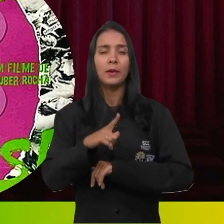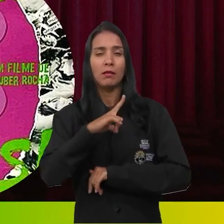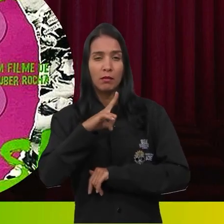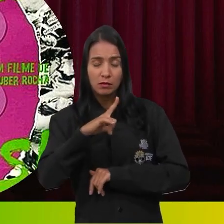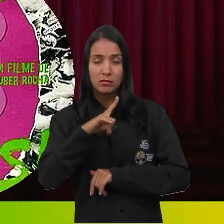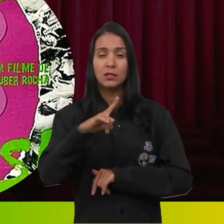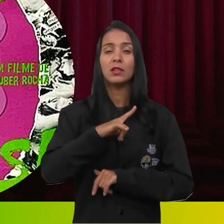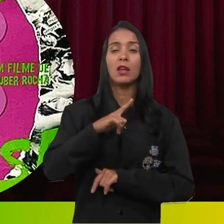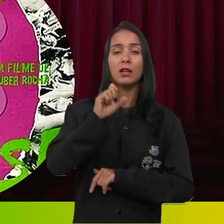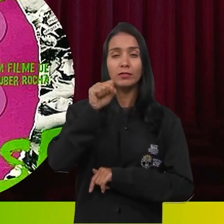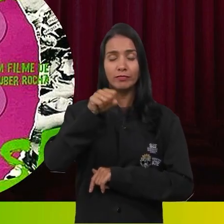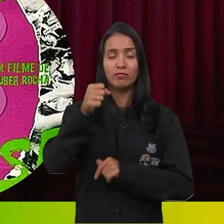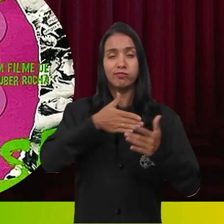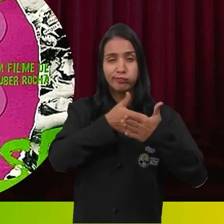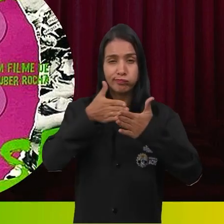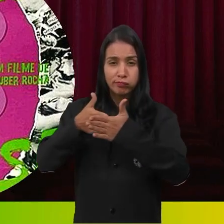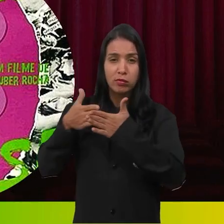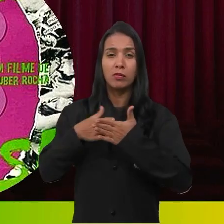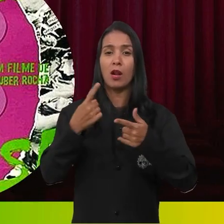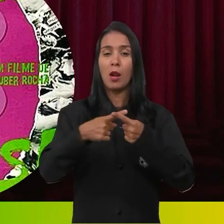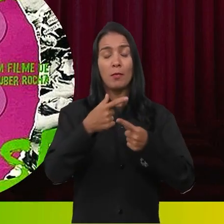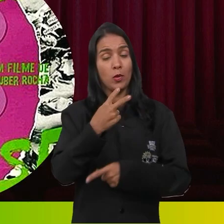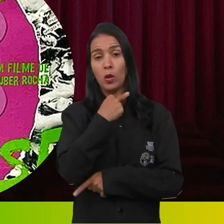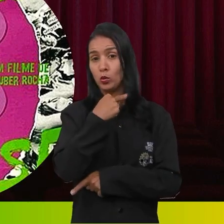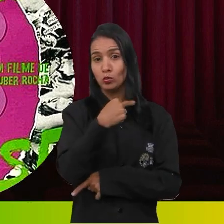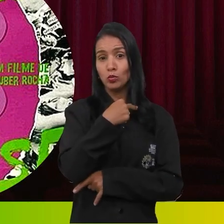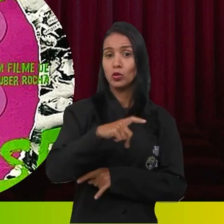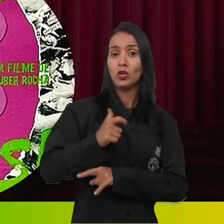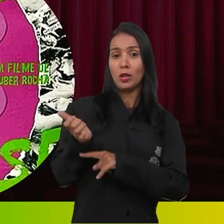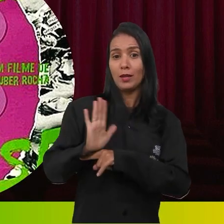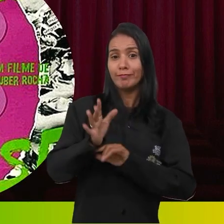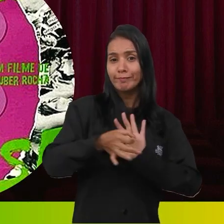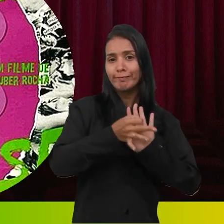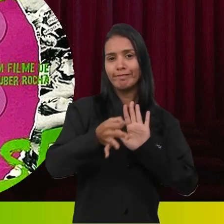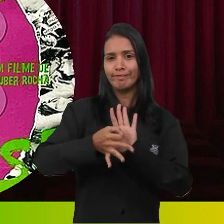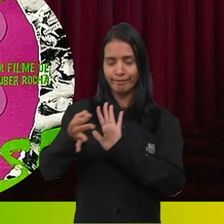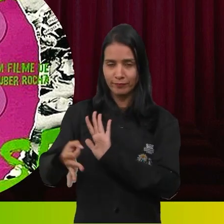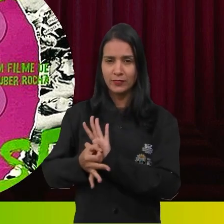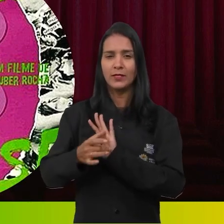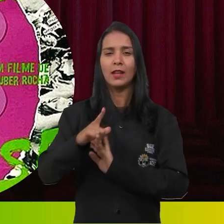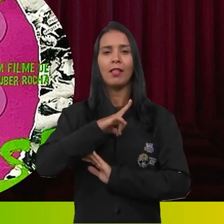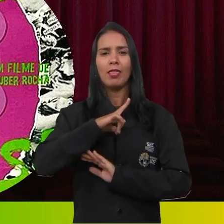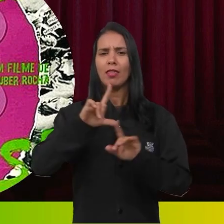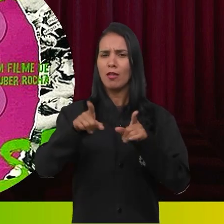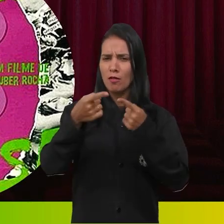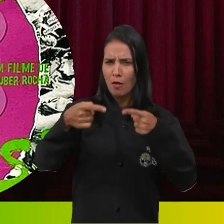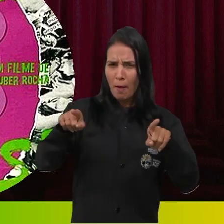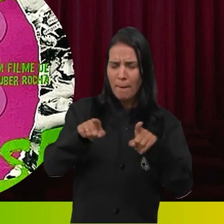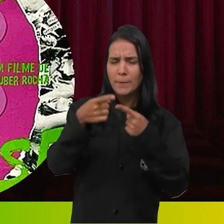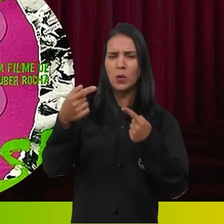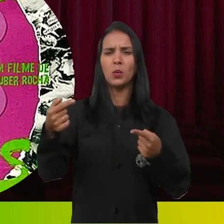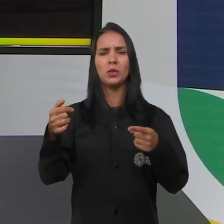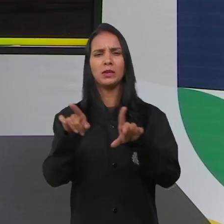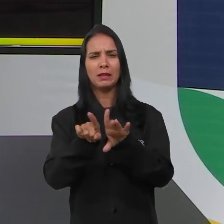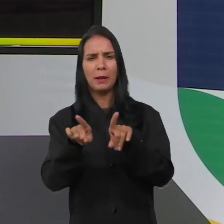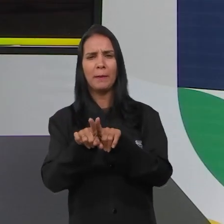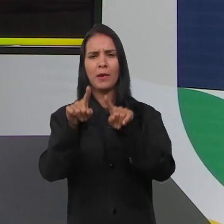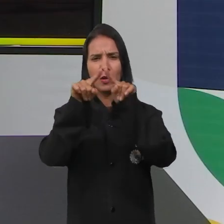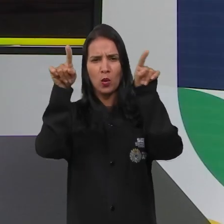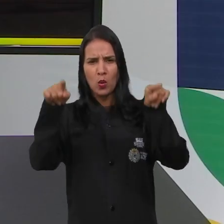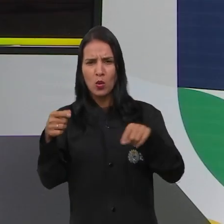de filmes críticos. Então nesse período da ditadura militar, como a gente já falou, tanto na música, no teatro, nas artes de um modo